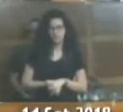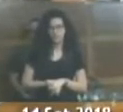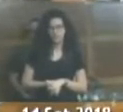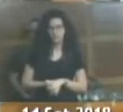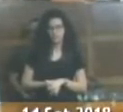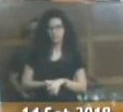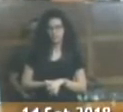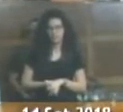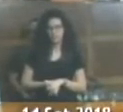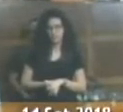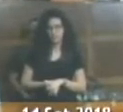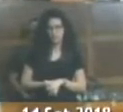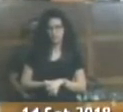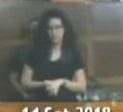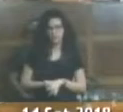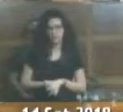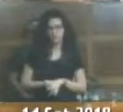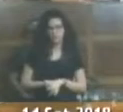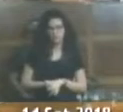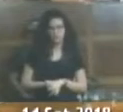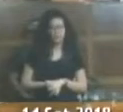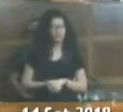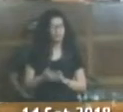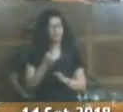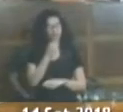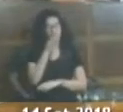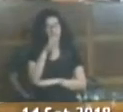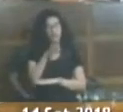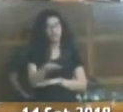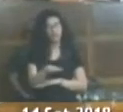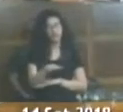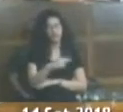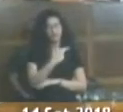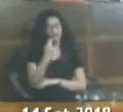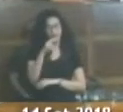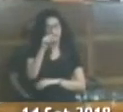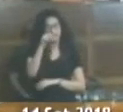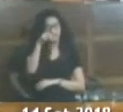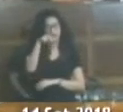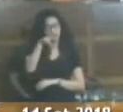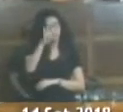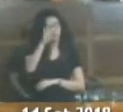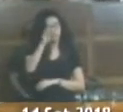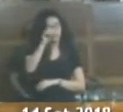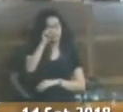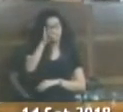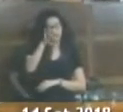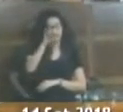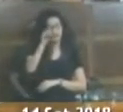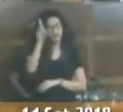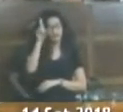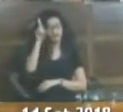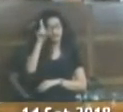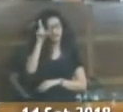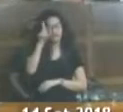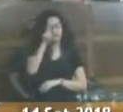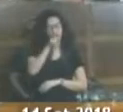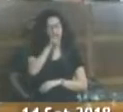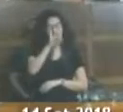Pedindo para ser... Boa tarde, meu nome é Antônio, vou representar aqui a Vila Histórica de